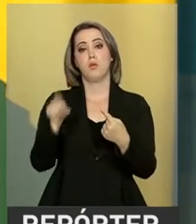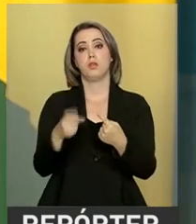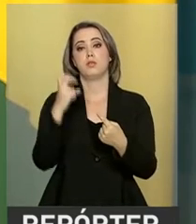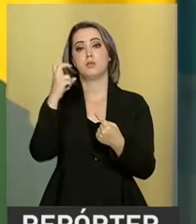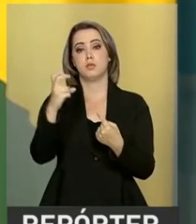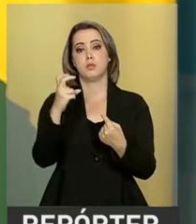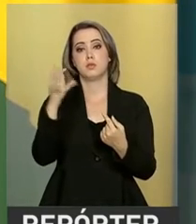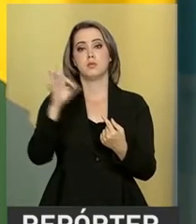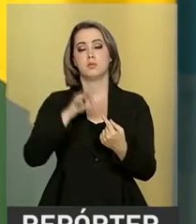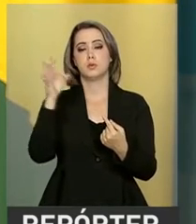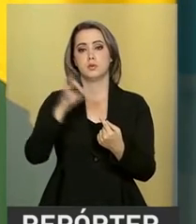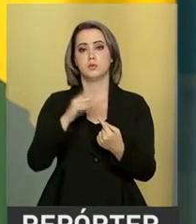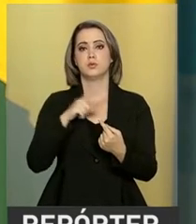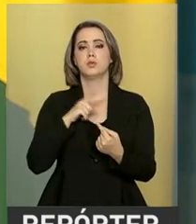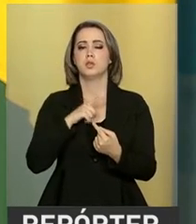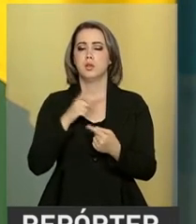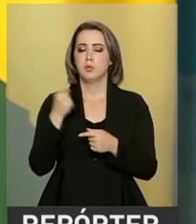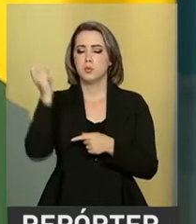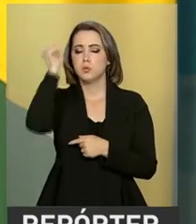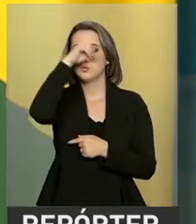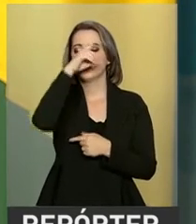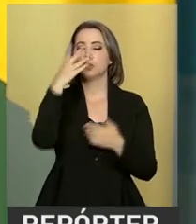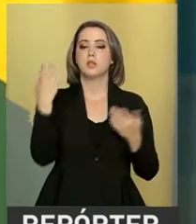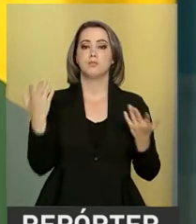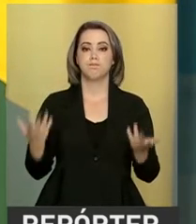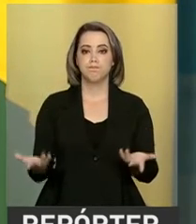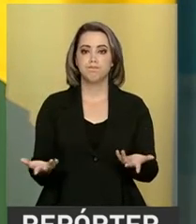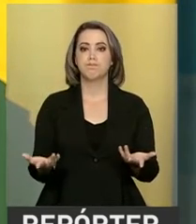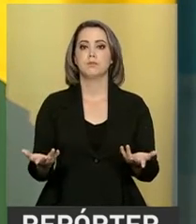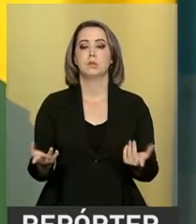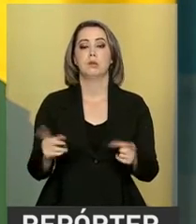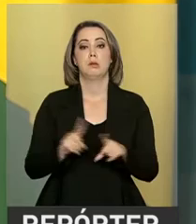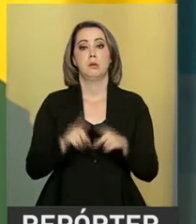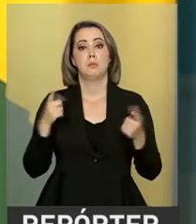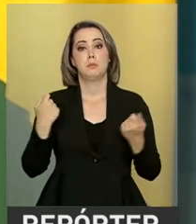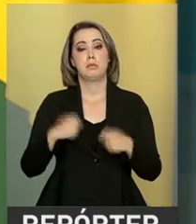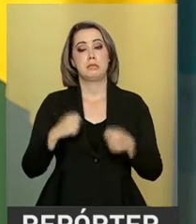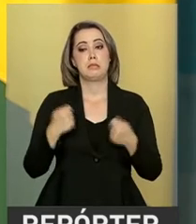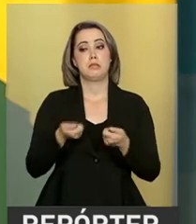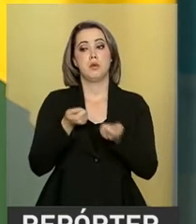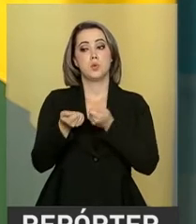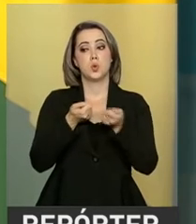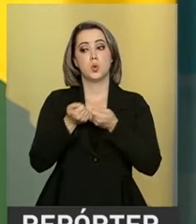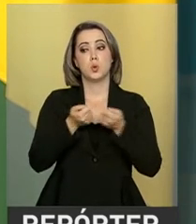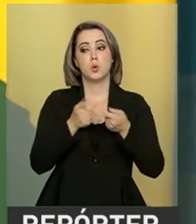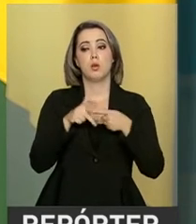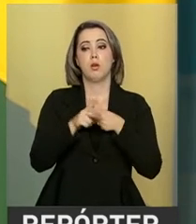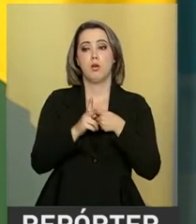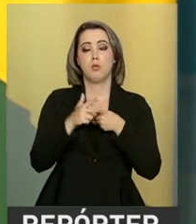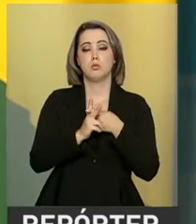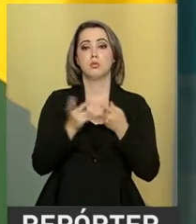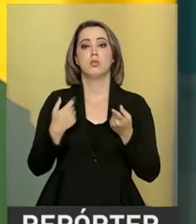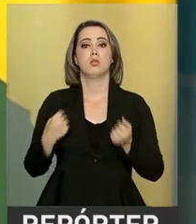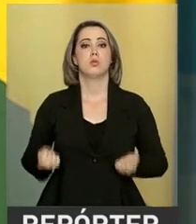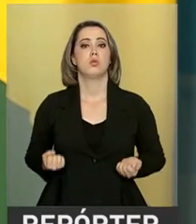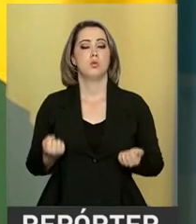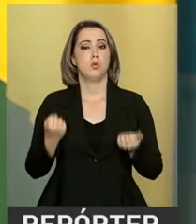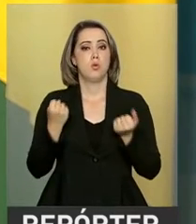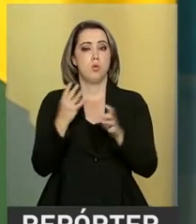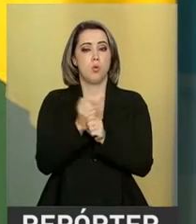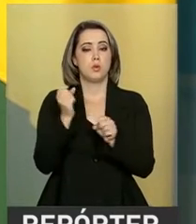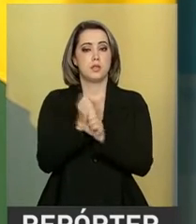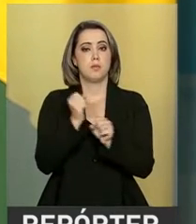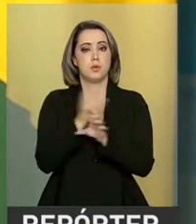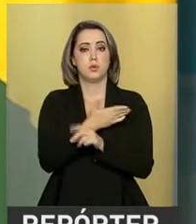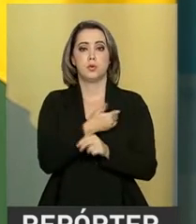cento temos dificuldades temos muitas muitas vezes precisamos equilibrar as contas públicas por isso que as